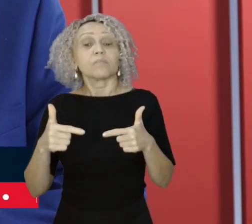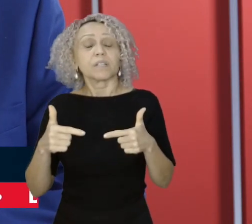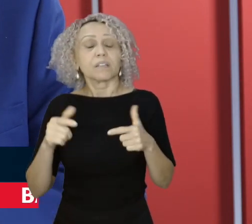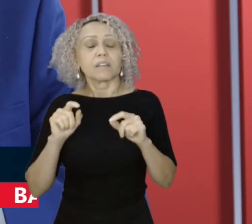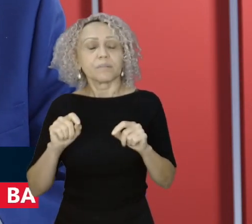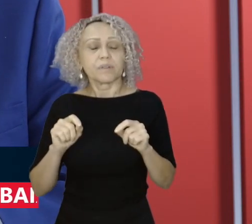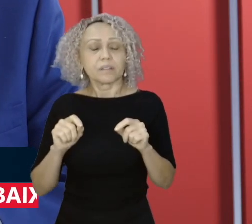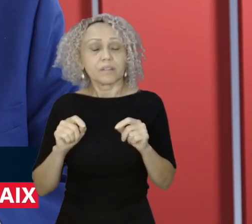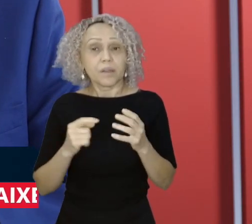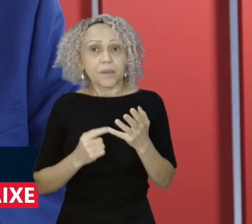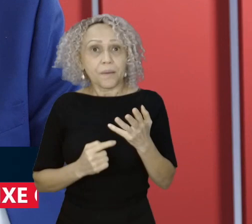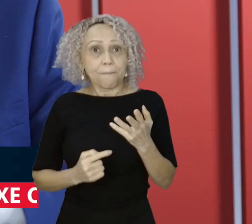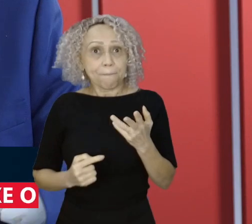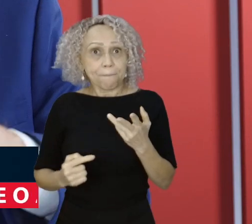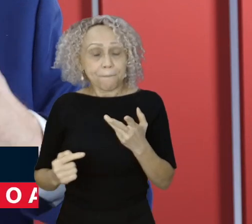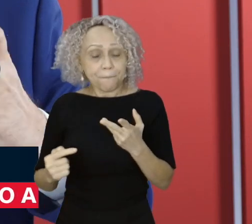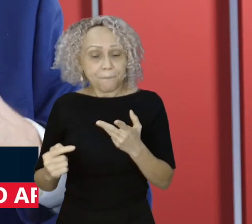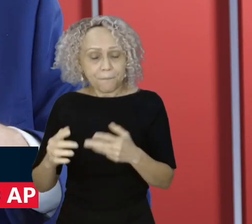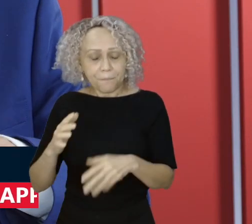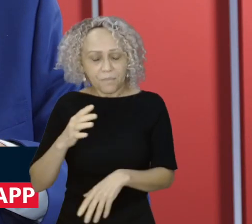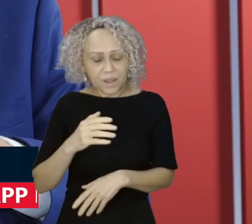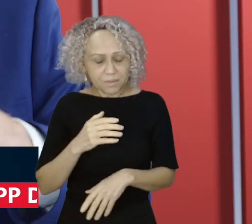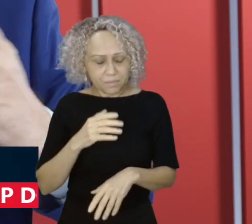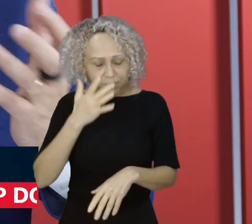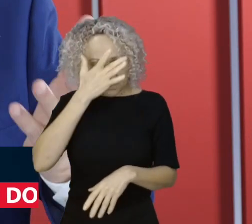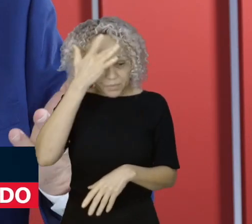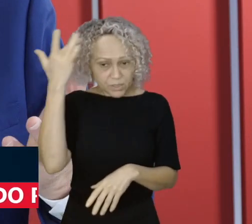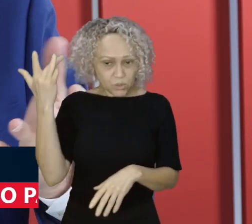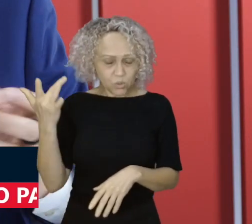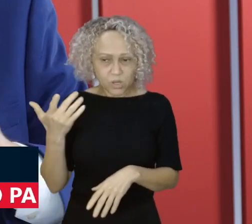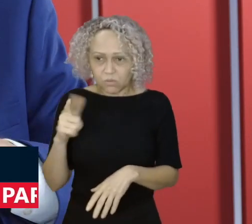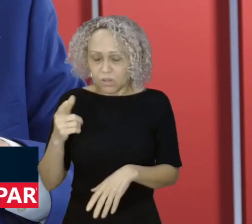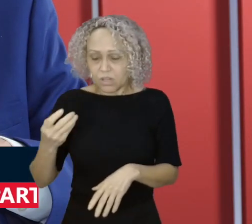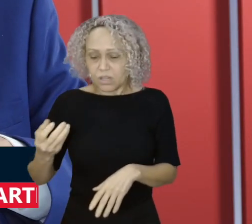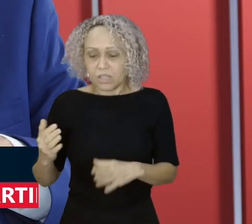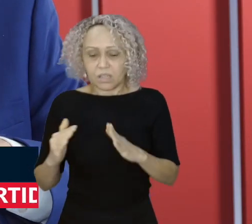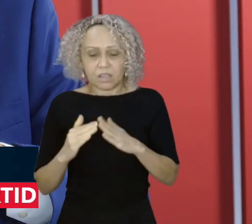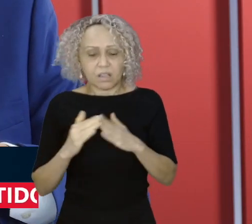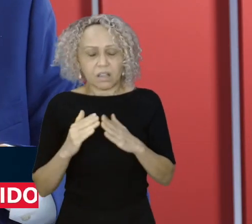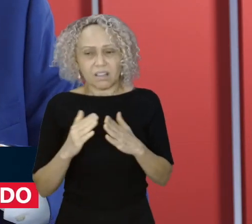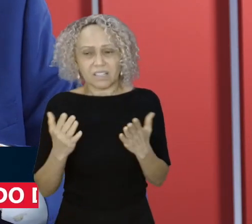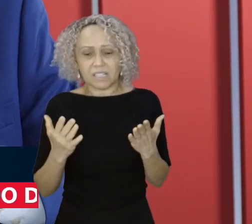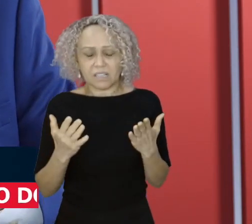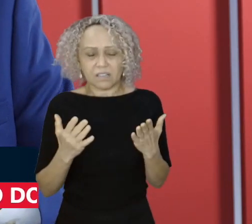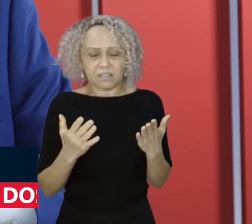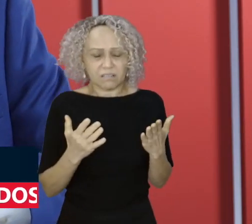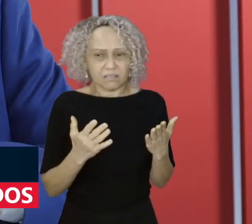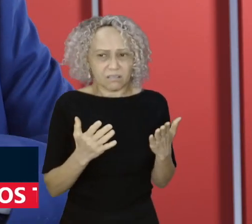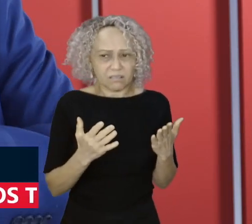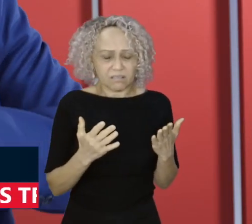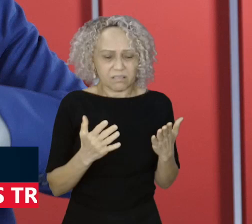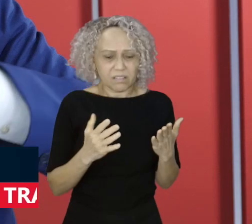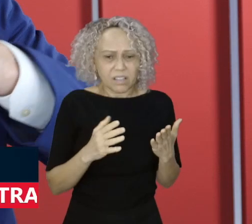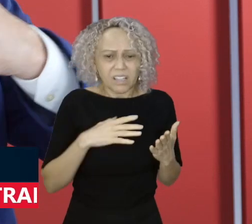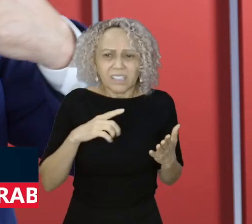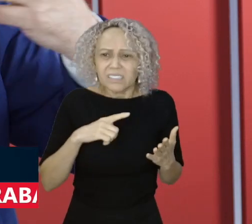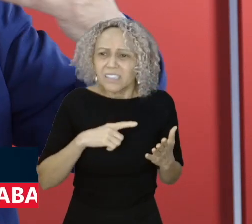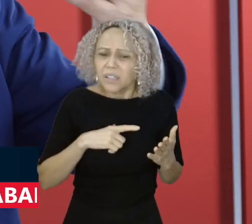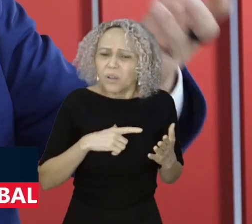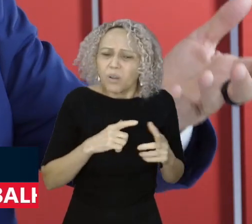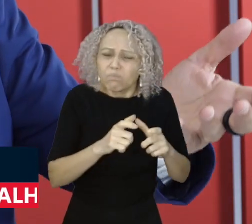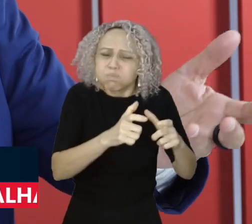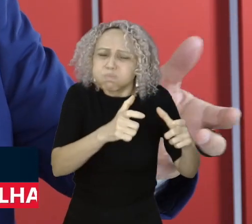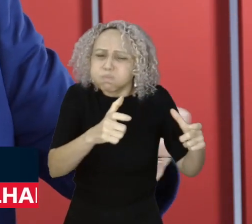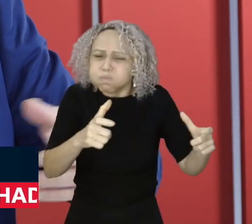gente. Acho que o Minha Casa Minha Vida, nas suas modalidades, né, seja construída pelos empresários, seja construída